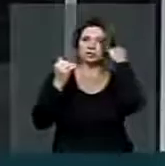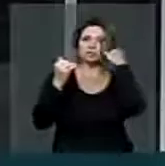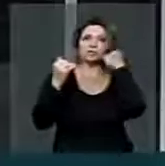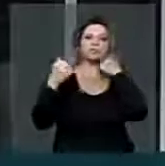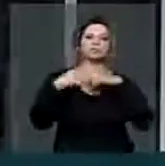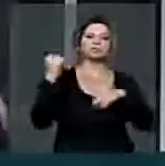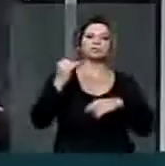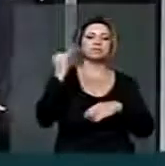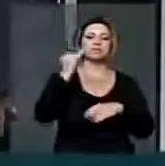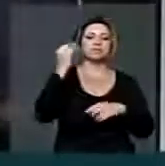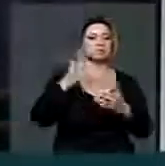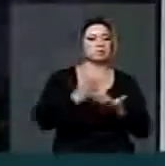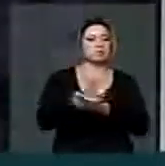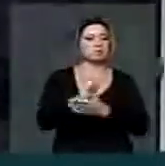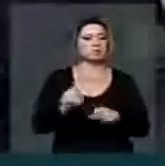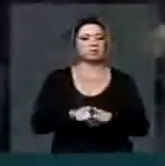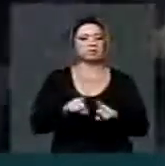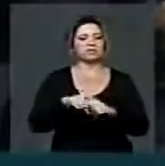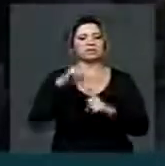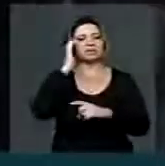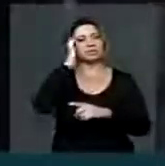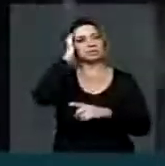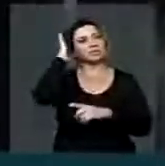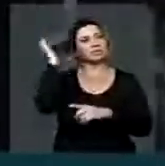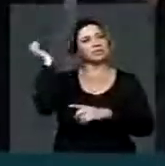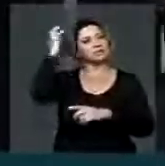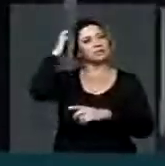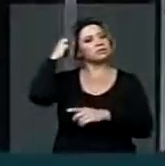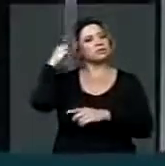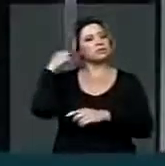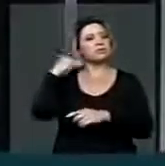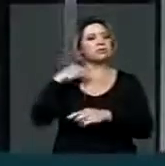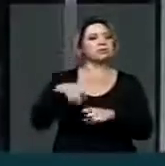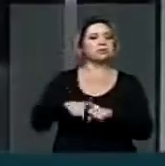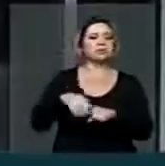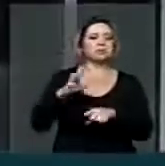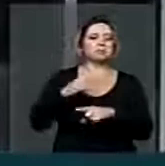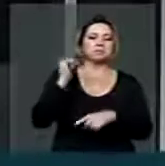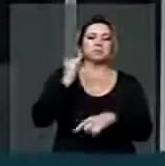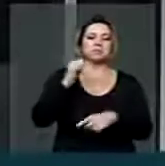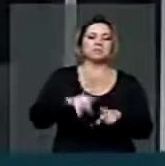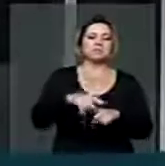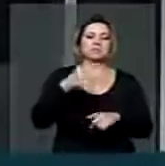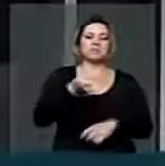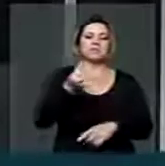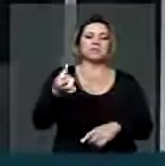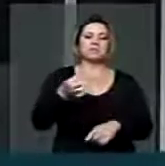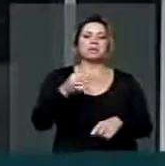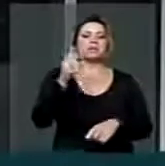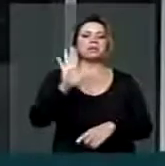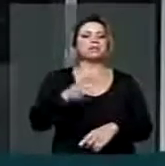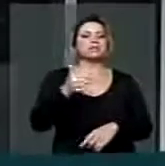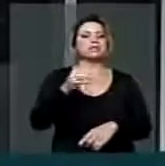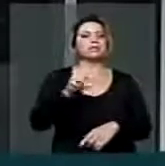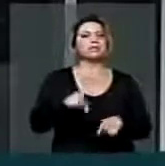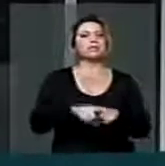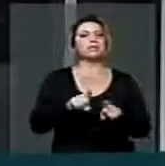esse projeto de lei 6616 de 2009, que trata como crime hediondo a